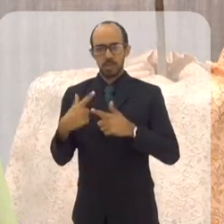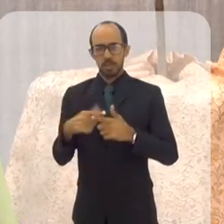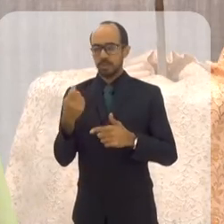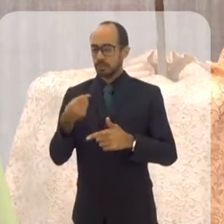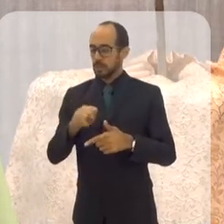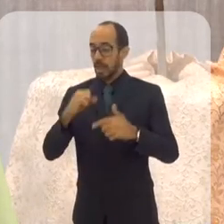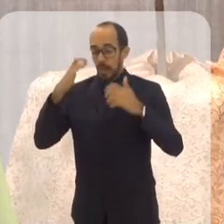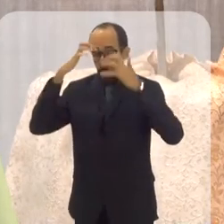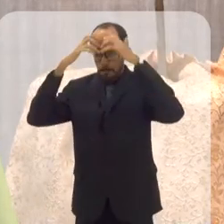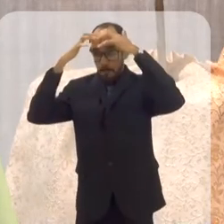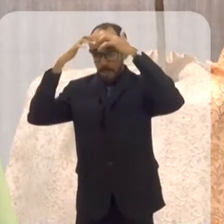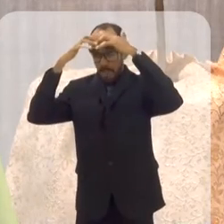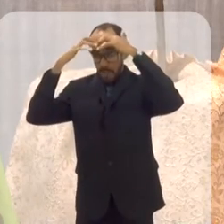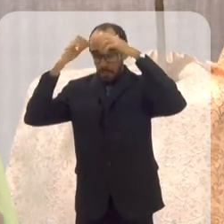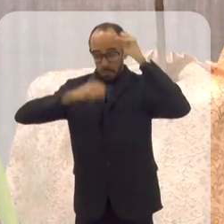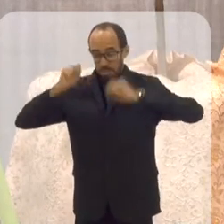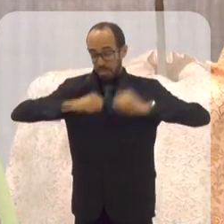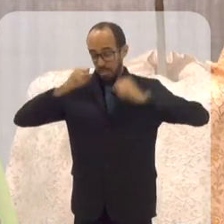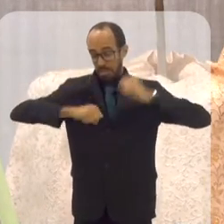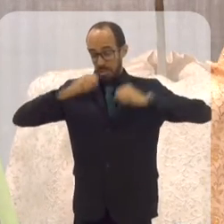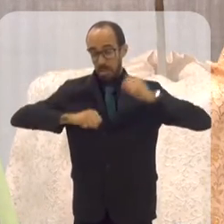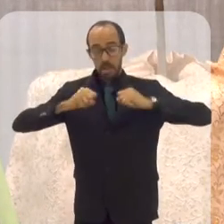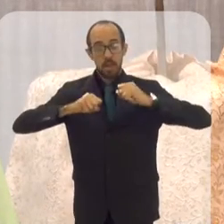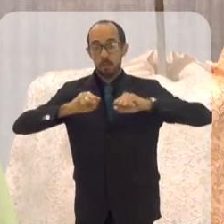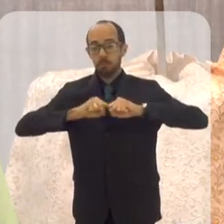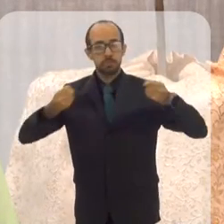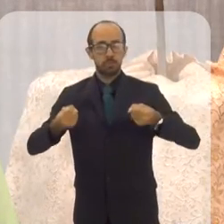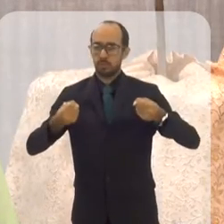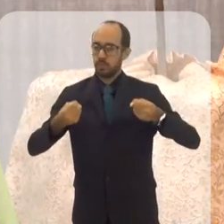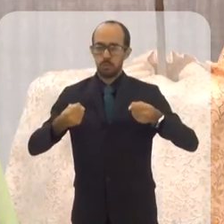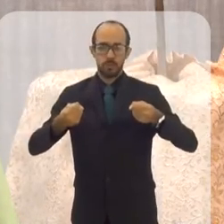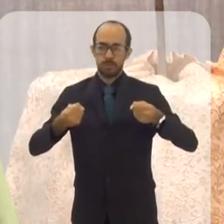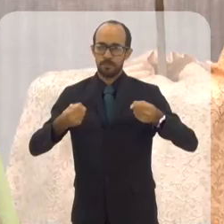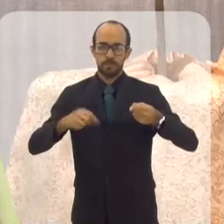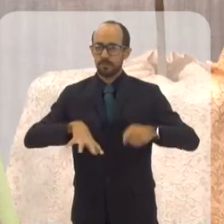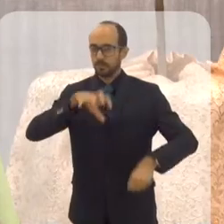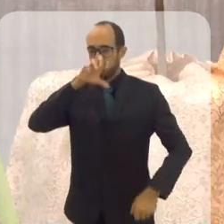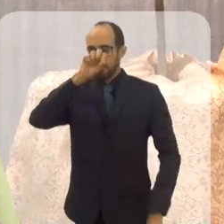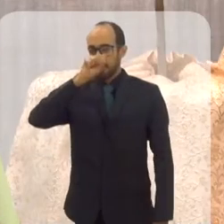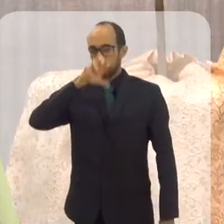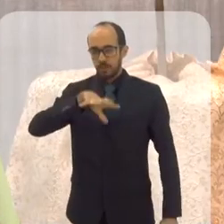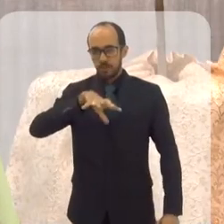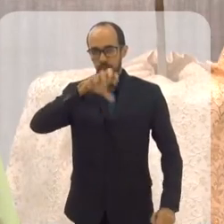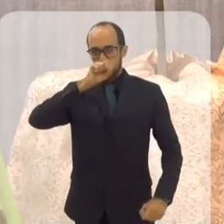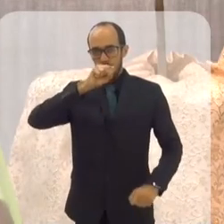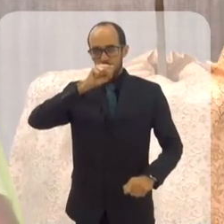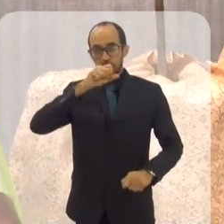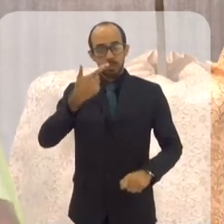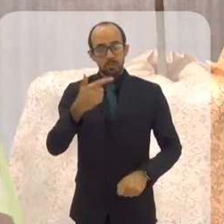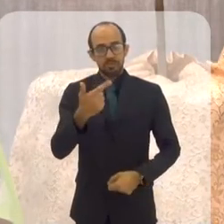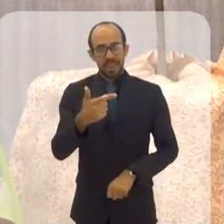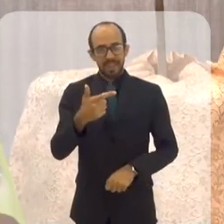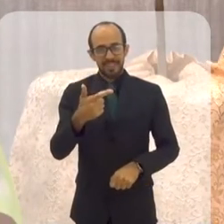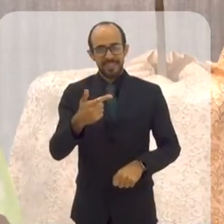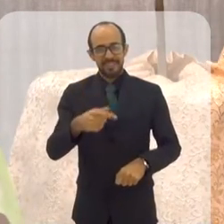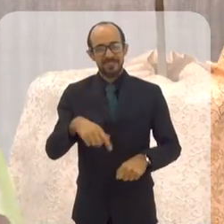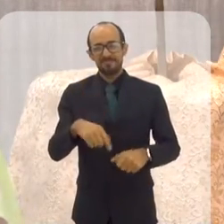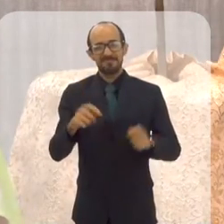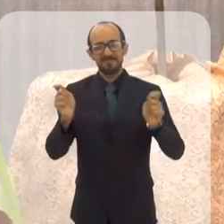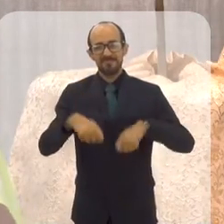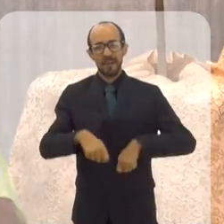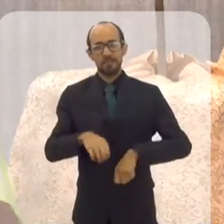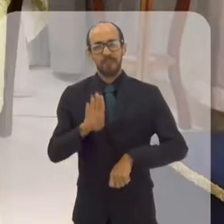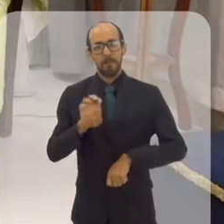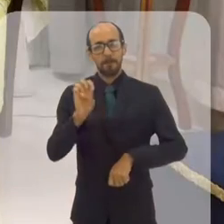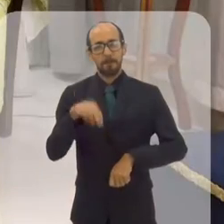com a mente inquieta você não consegue fazer nada você não raciocina você Não respira você não consegue se